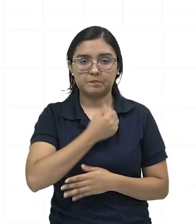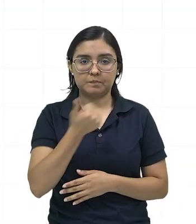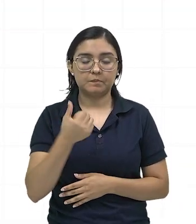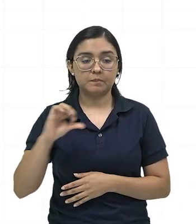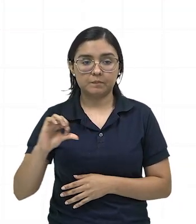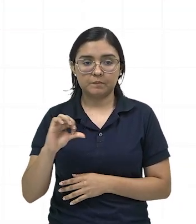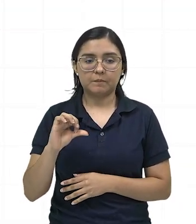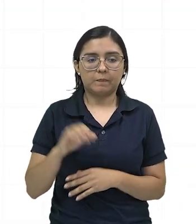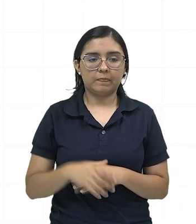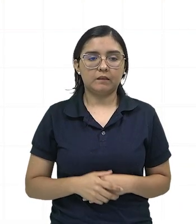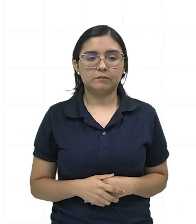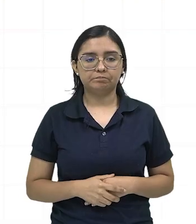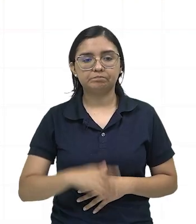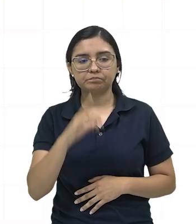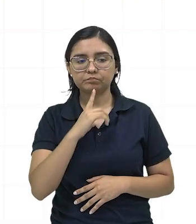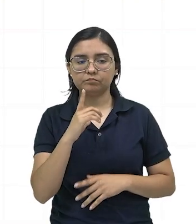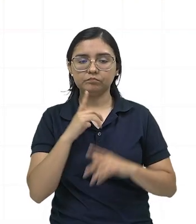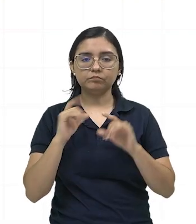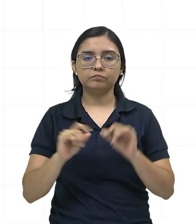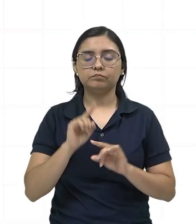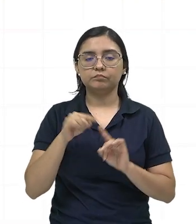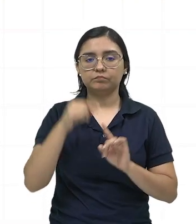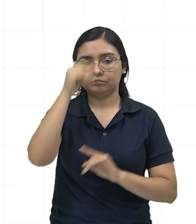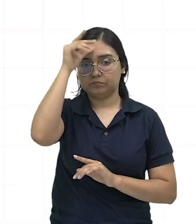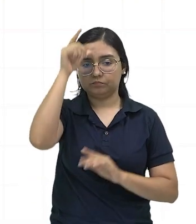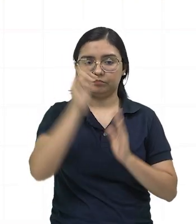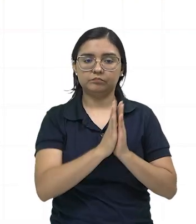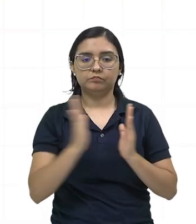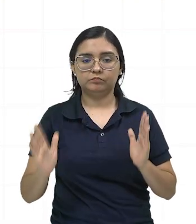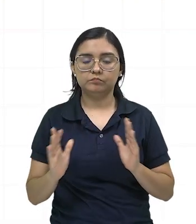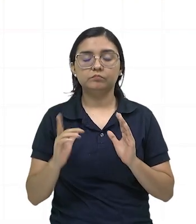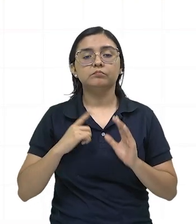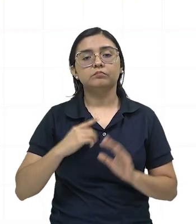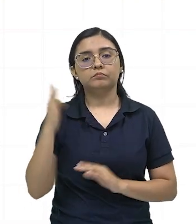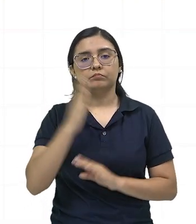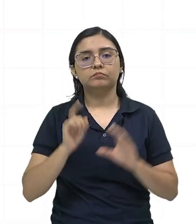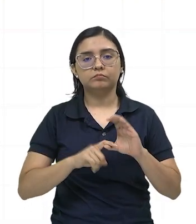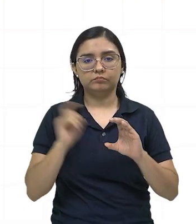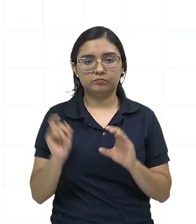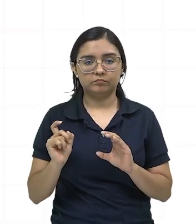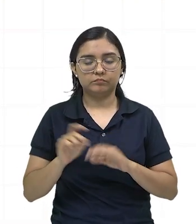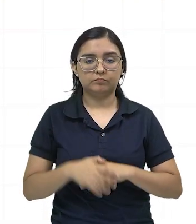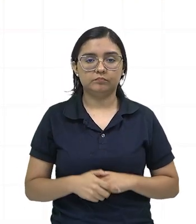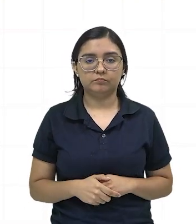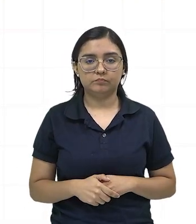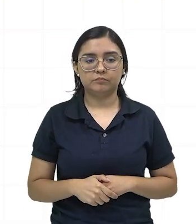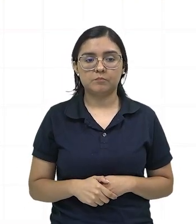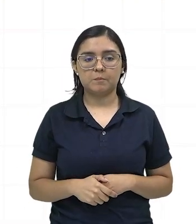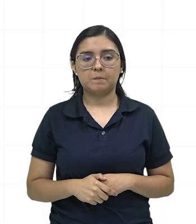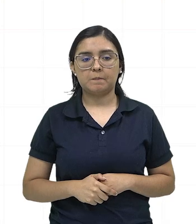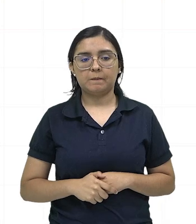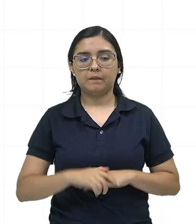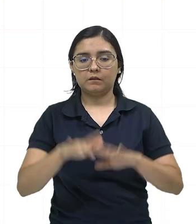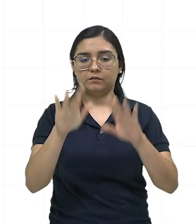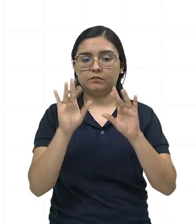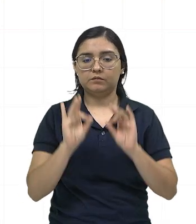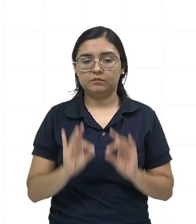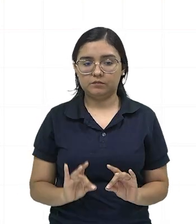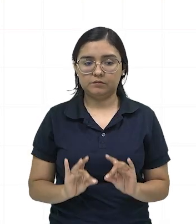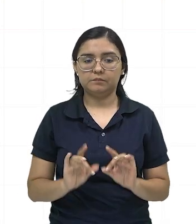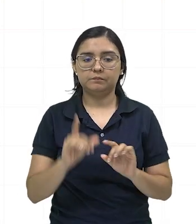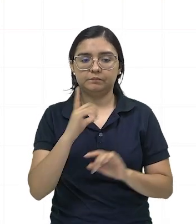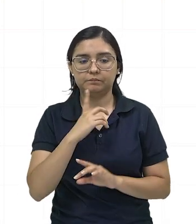número 19, nós temos como objeto de conhecimento os caminhos até a independência do Brasil. No